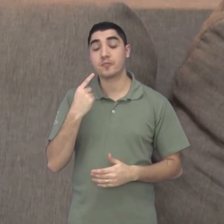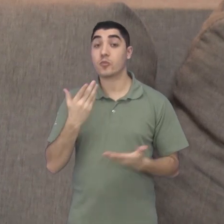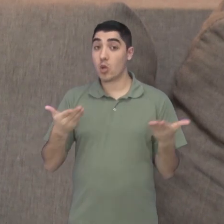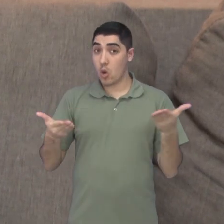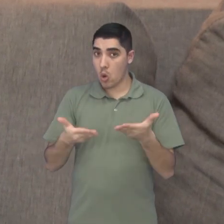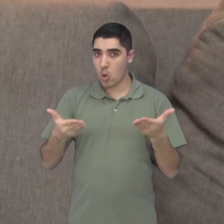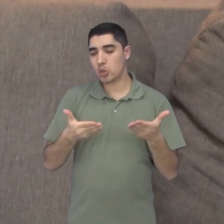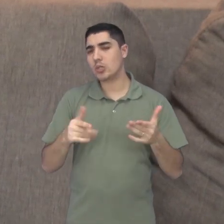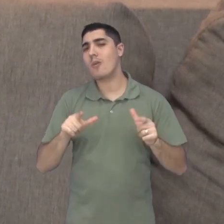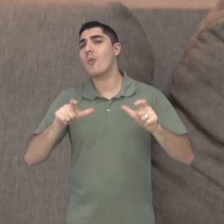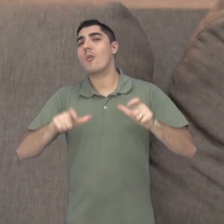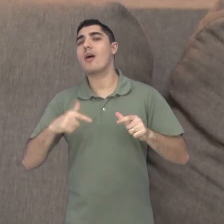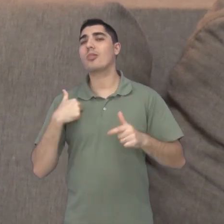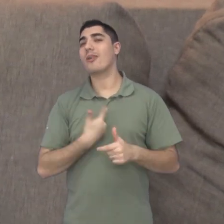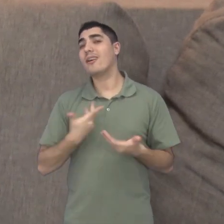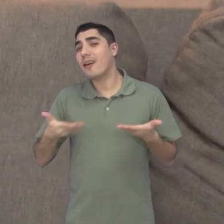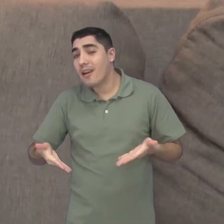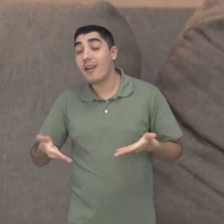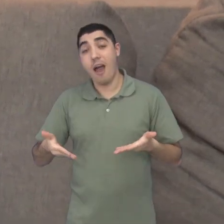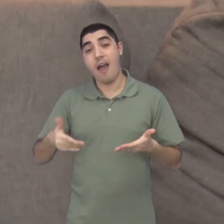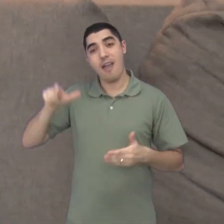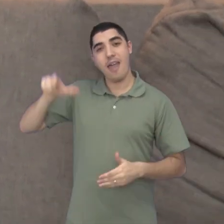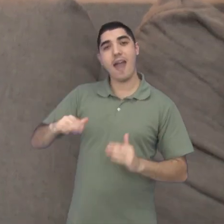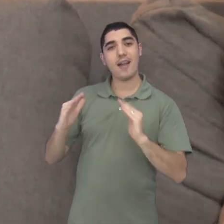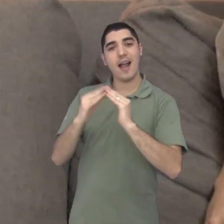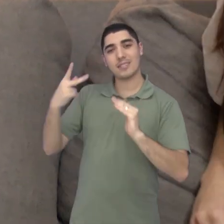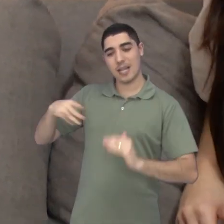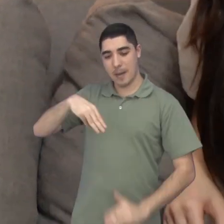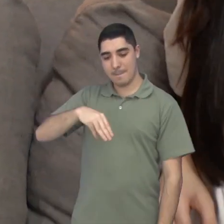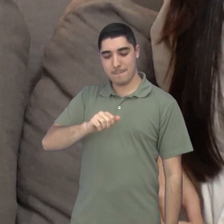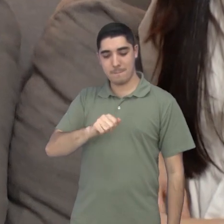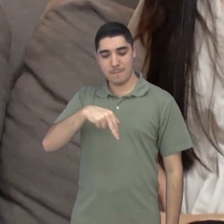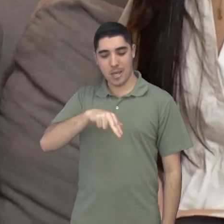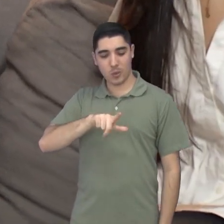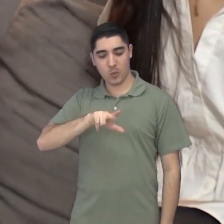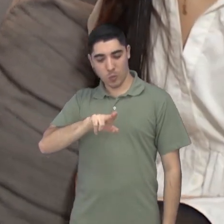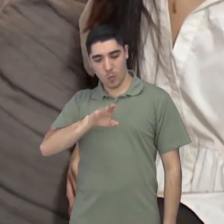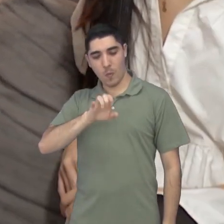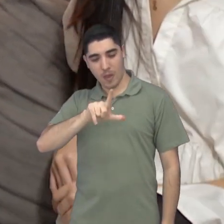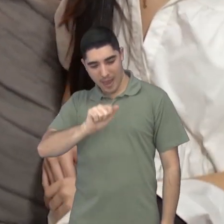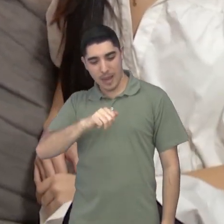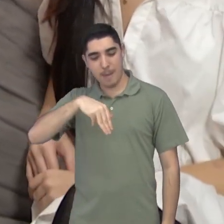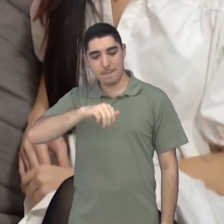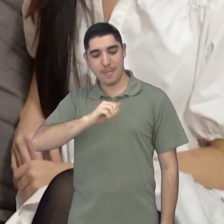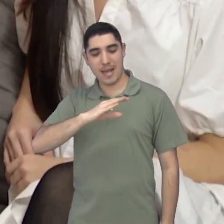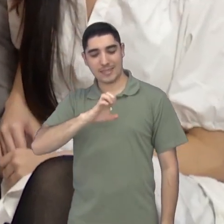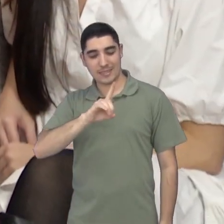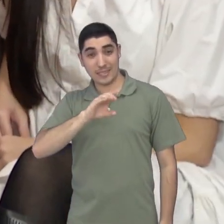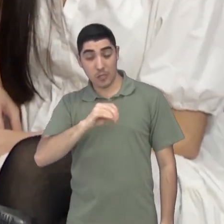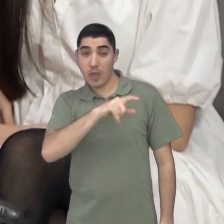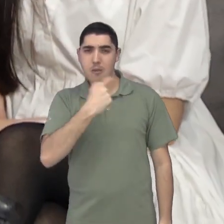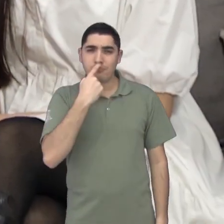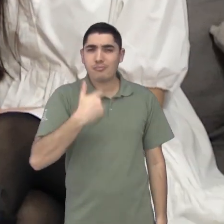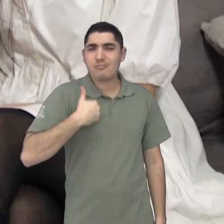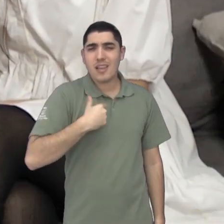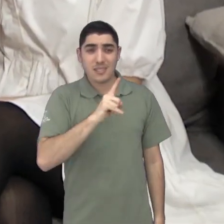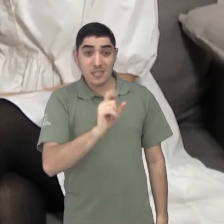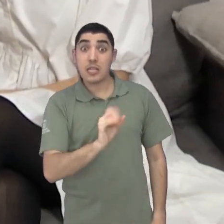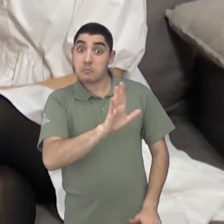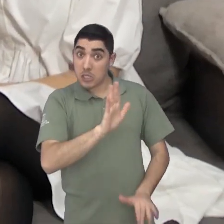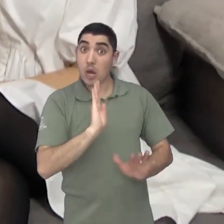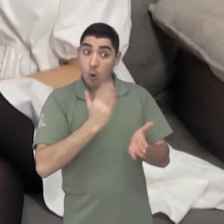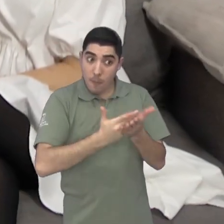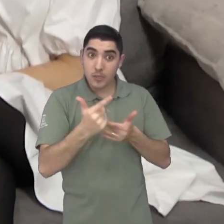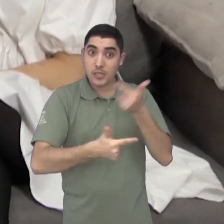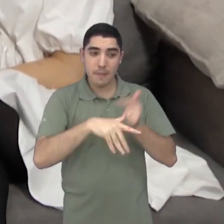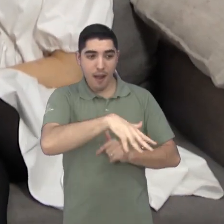estação de hoje é a casa da Manu, a Manuela Macedo. Ela é joseense, tem só 16 anos, mas olha, gente, já tá trabalhando com